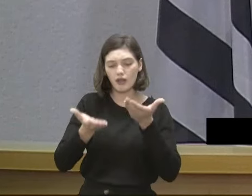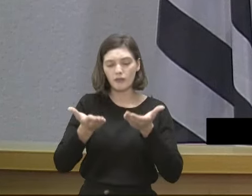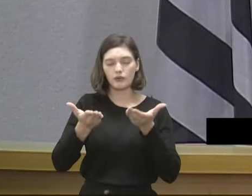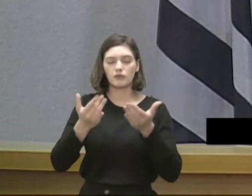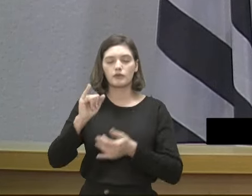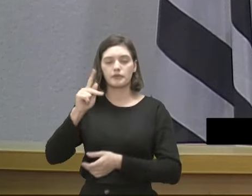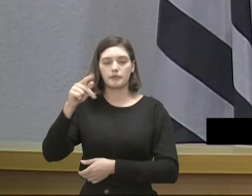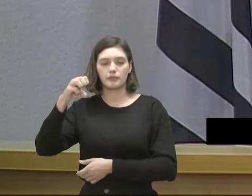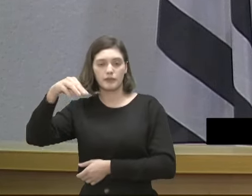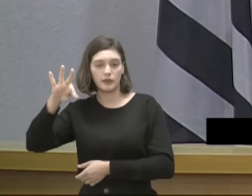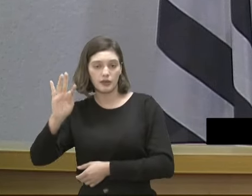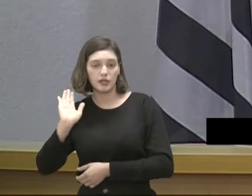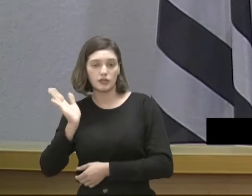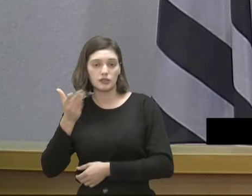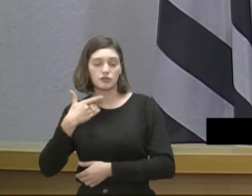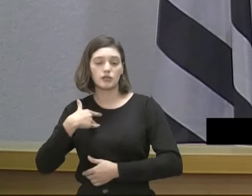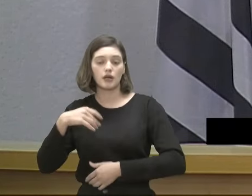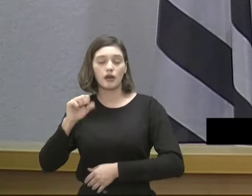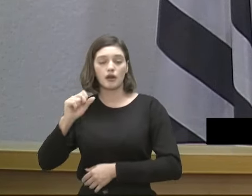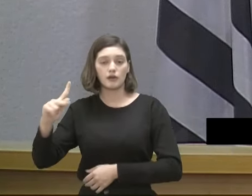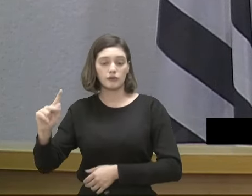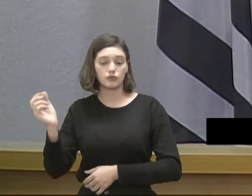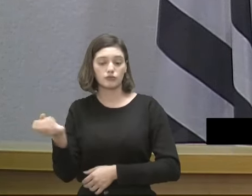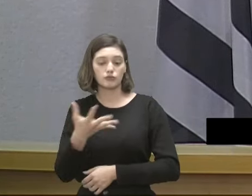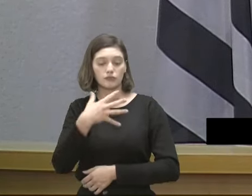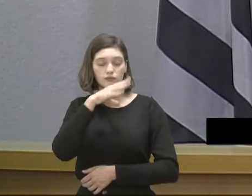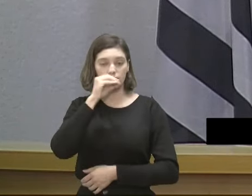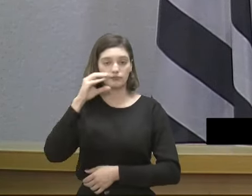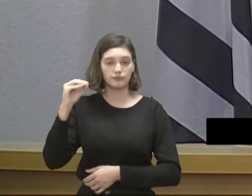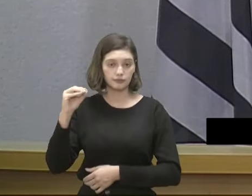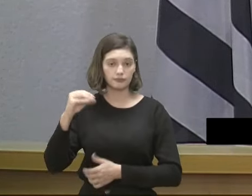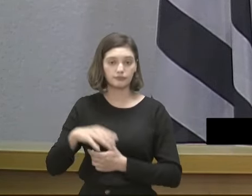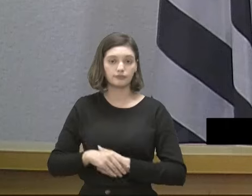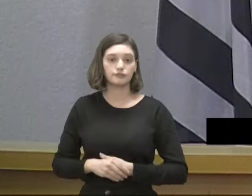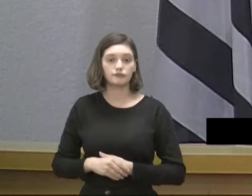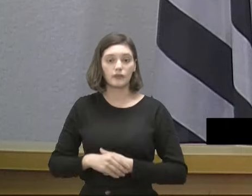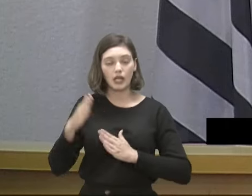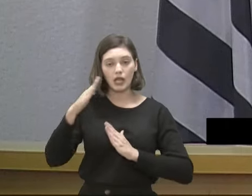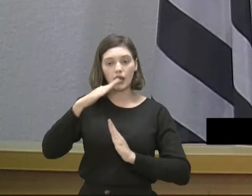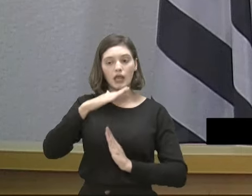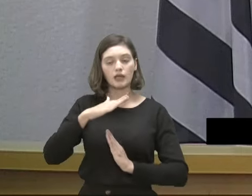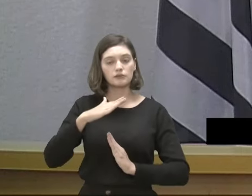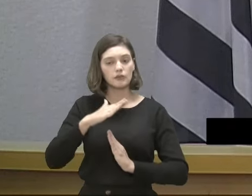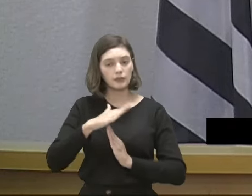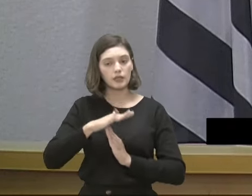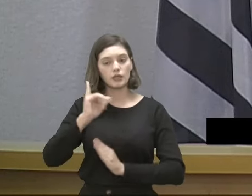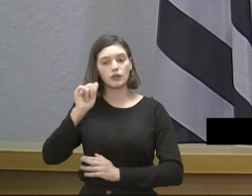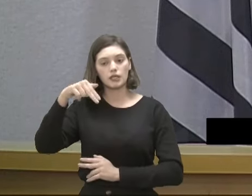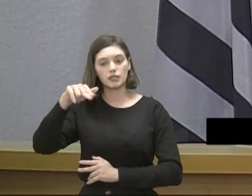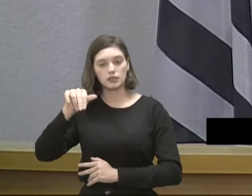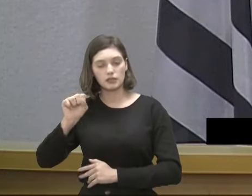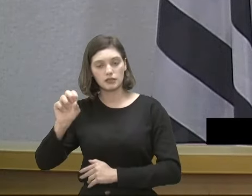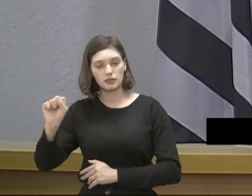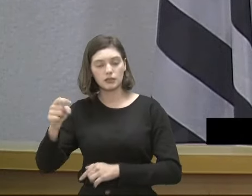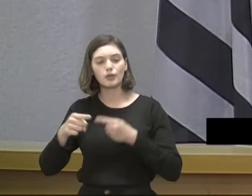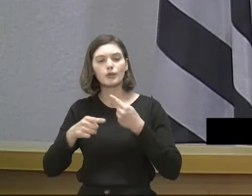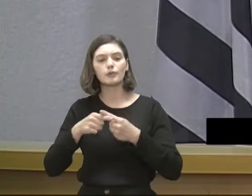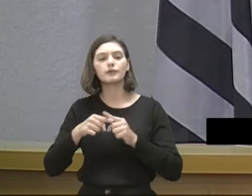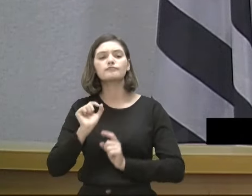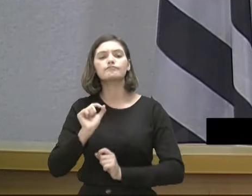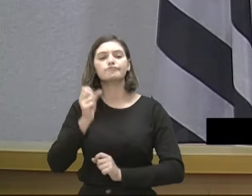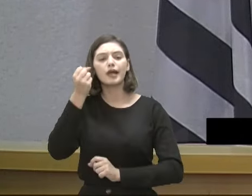Previdência, já que a aposentadoria de novos servidores seria limitada ao teto do INSS. Por qual razão,